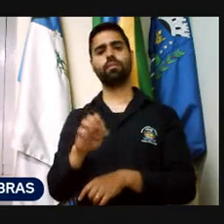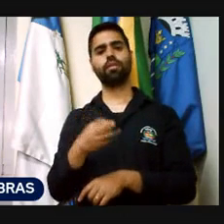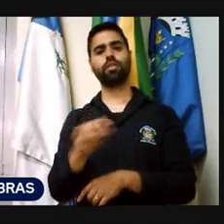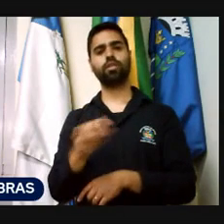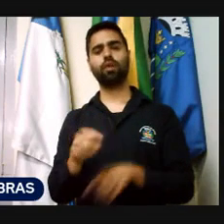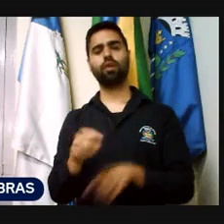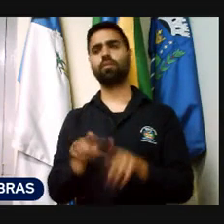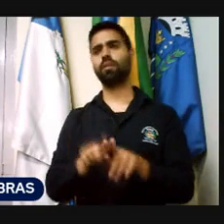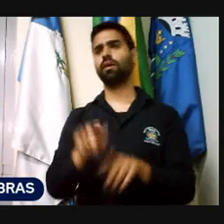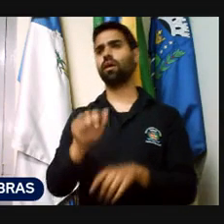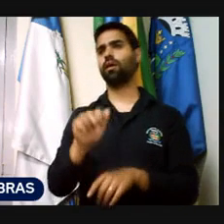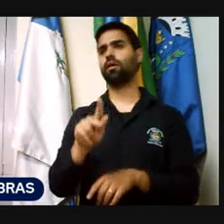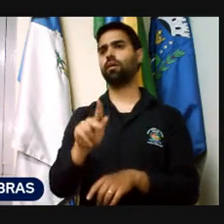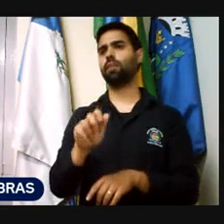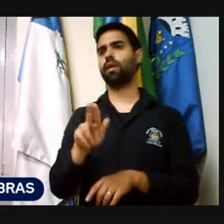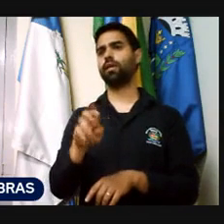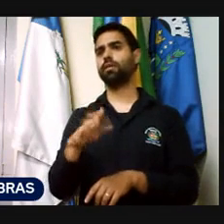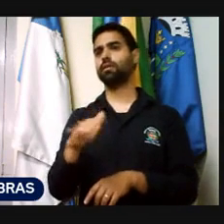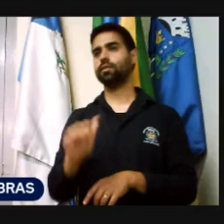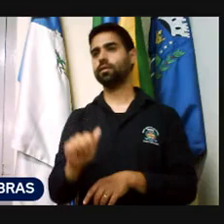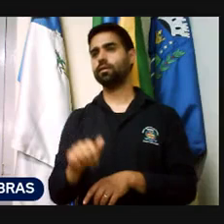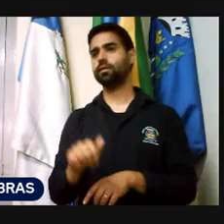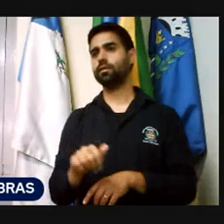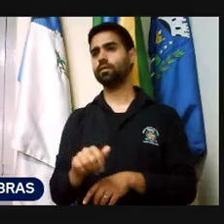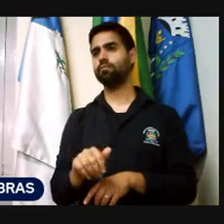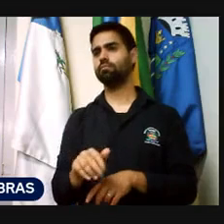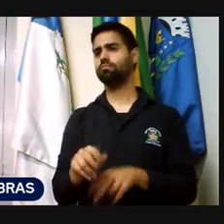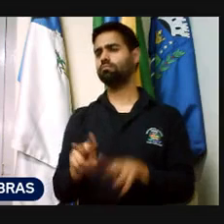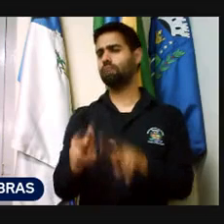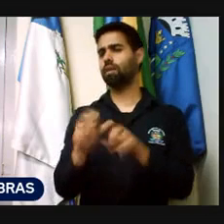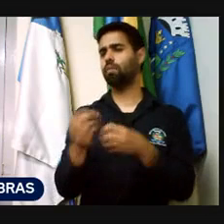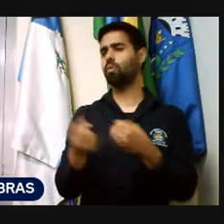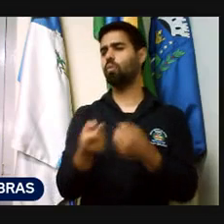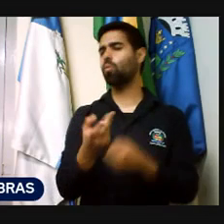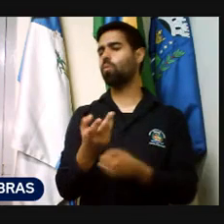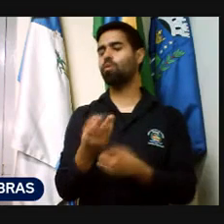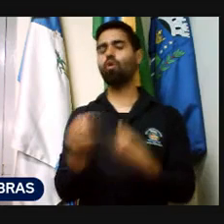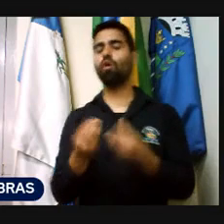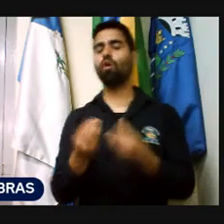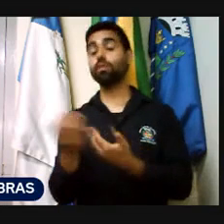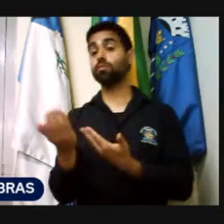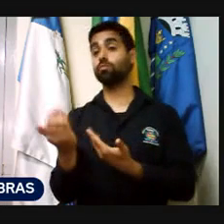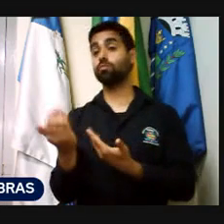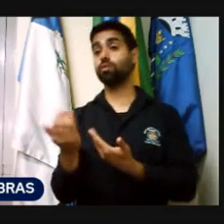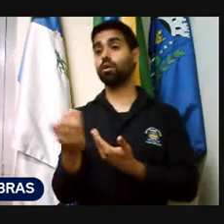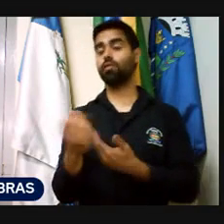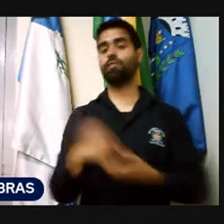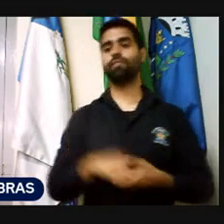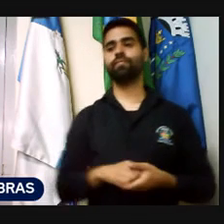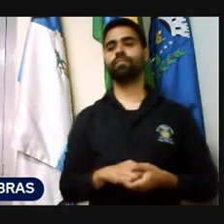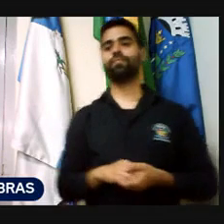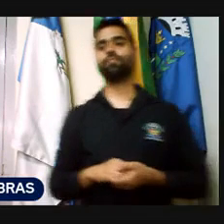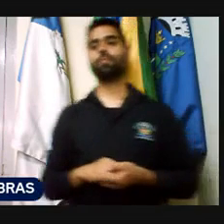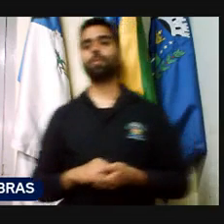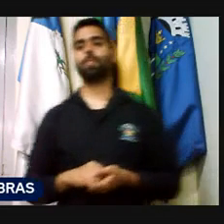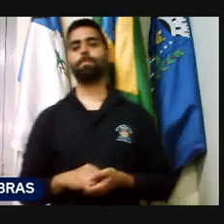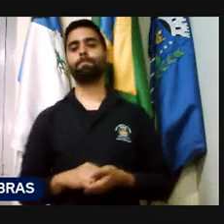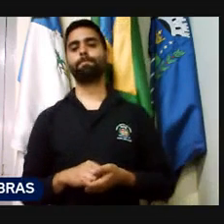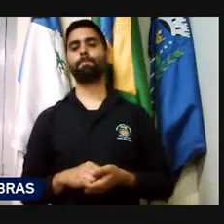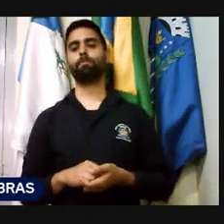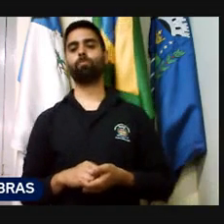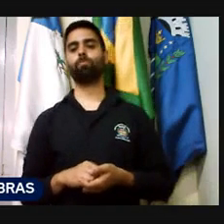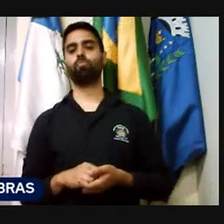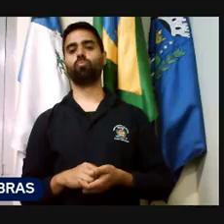Aparecida, como Santa Rosa de Lima. A gente vê o quanto esse jovem, né, eu falo pela paróquia São Sebastião do Monte Douro, lá do Padre